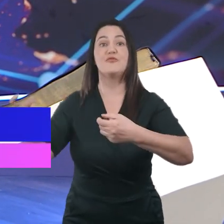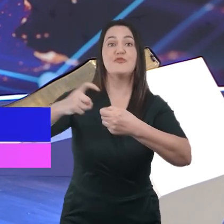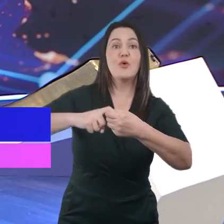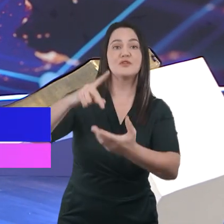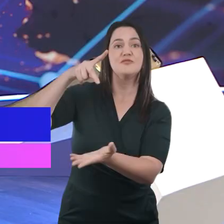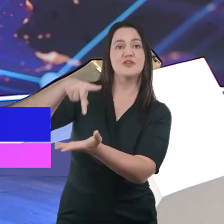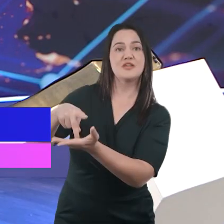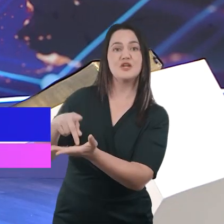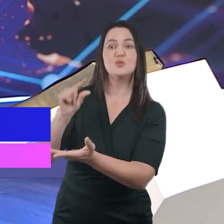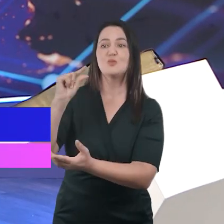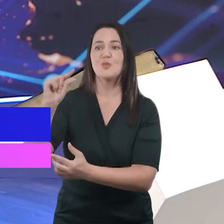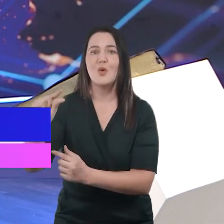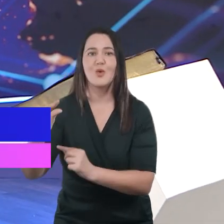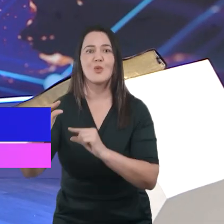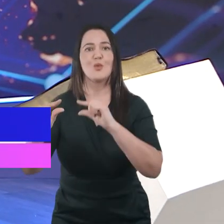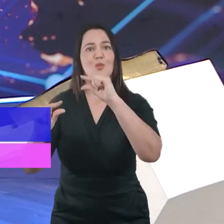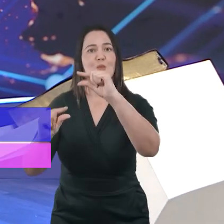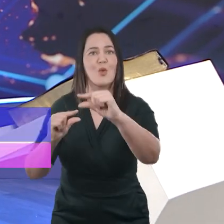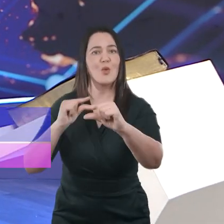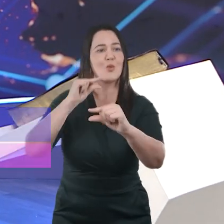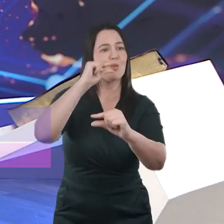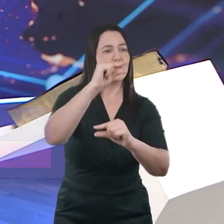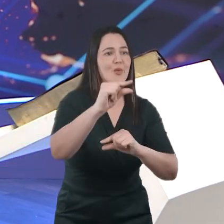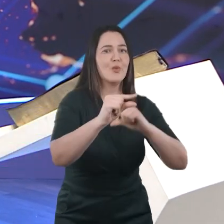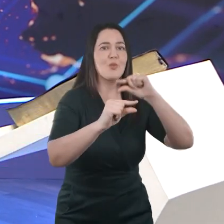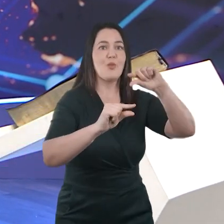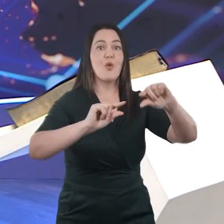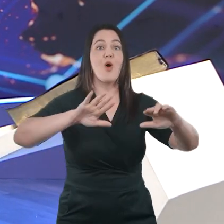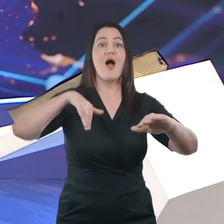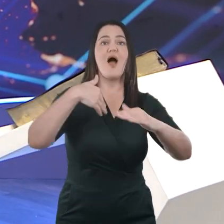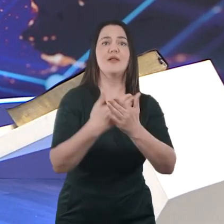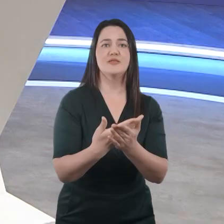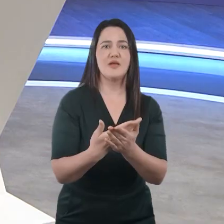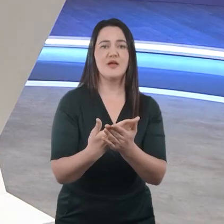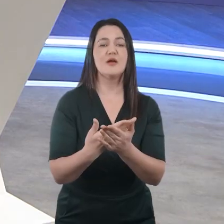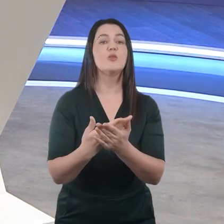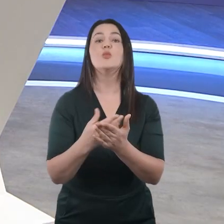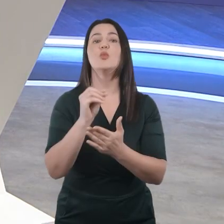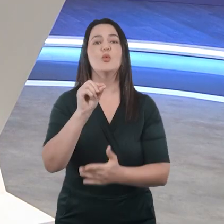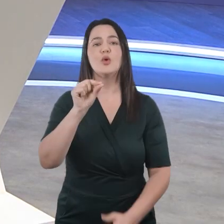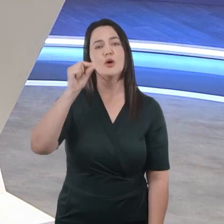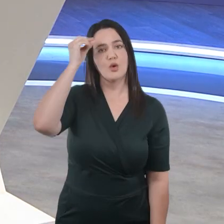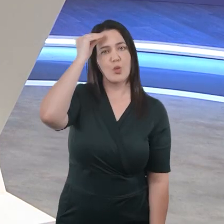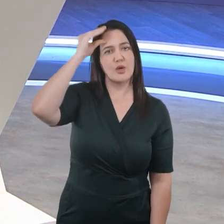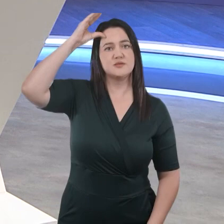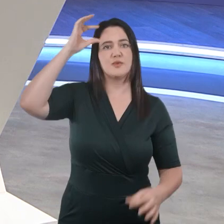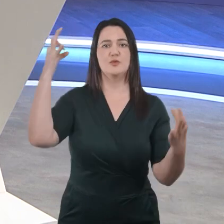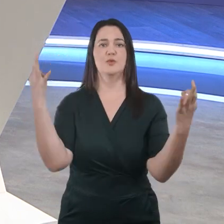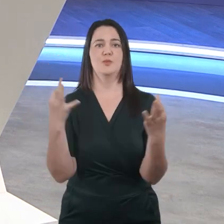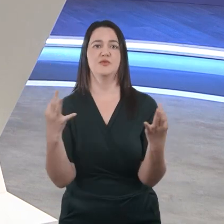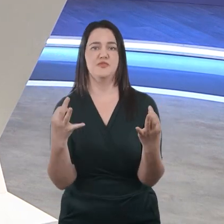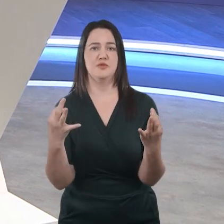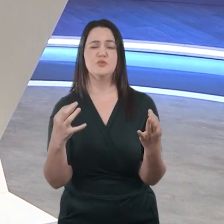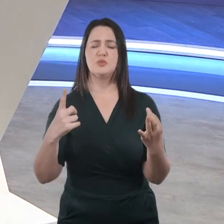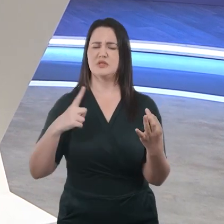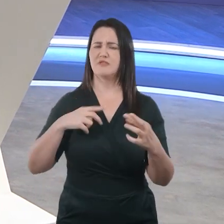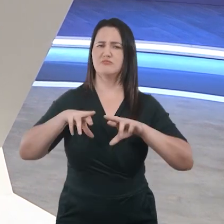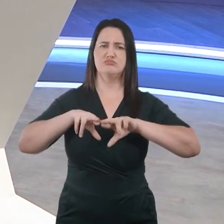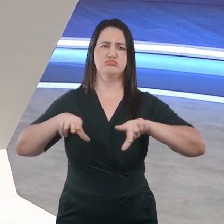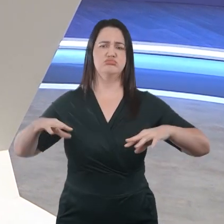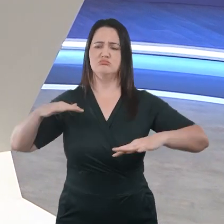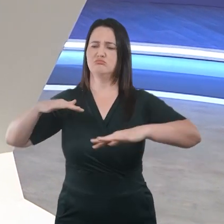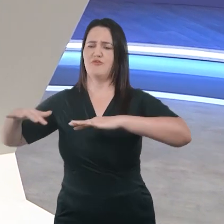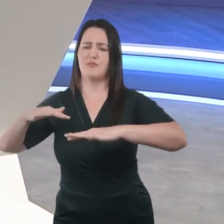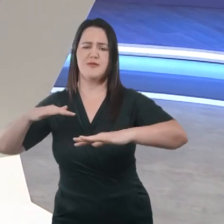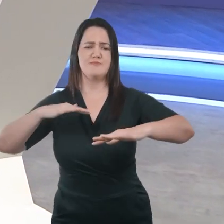cima do movimento anterior, até chegarmos no dia perfeito. Dentre esses movimentos que